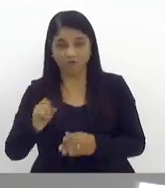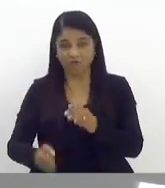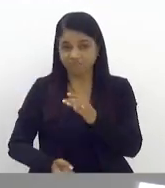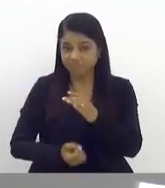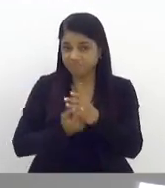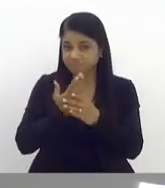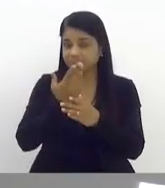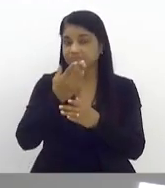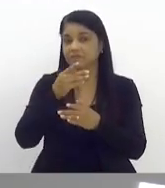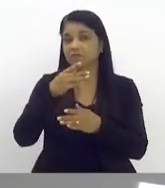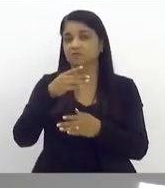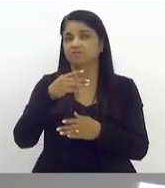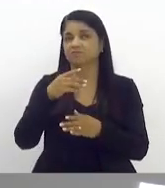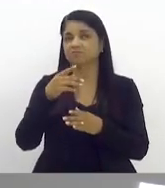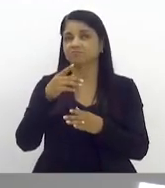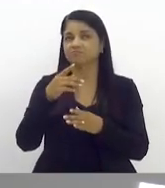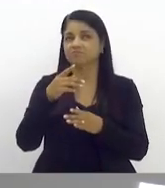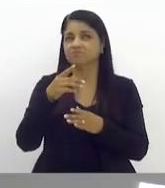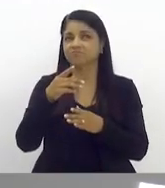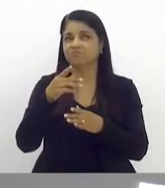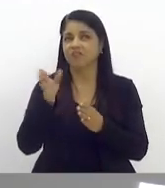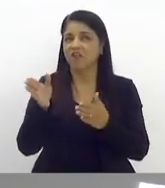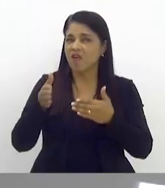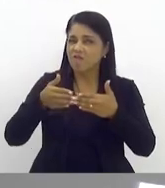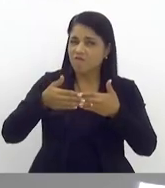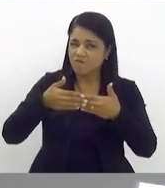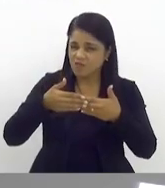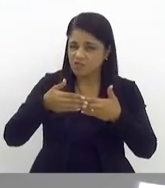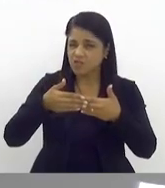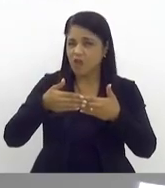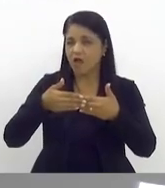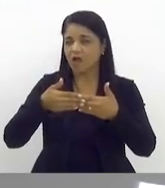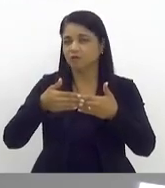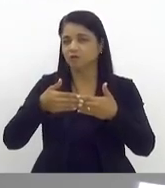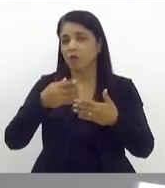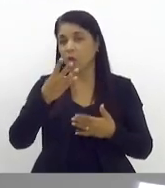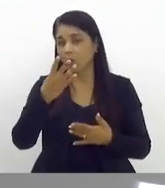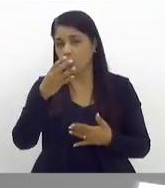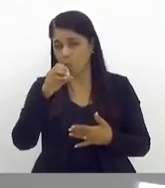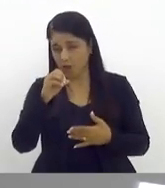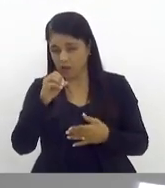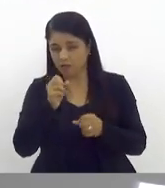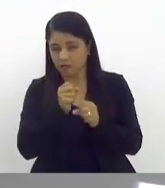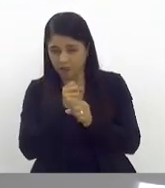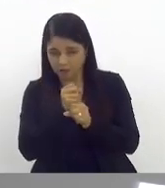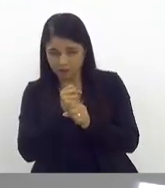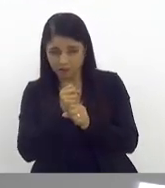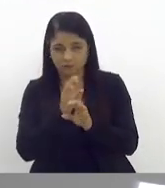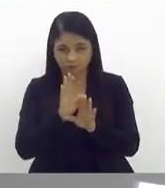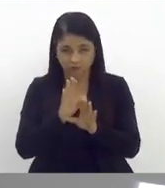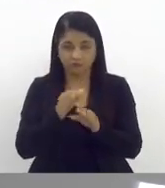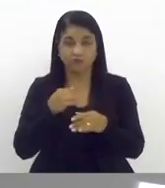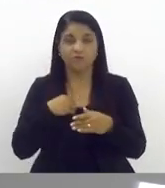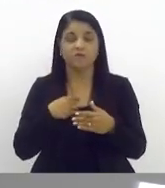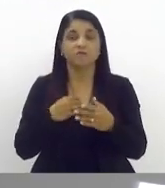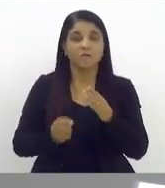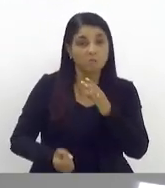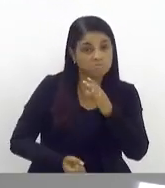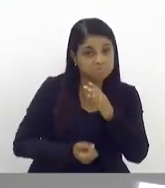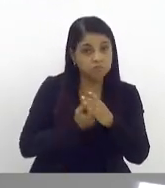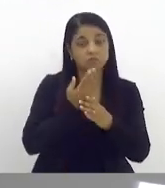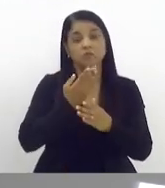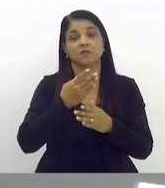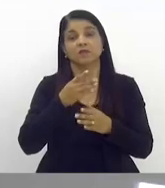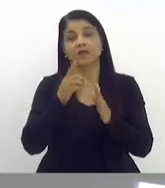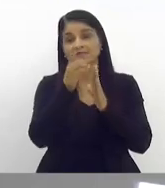ficou... Está fechado mais ou menos há uns 40 anos e foi fundado na década de 40. Então, ele ficou muitos anos fechado.